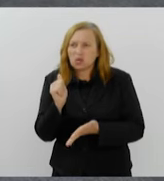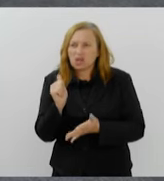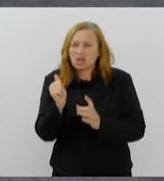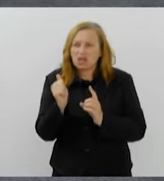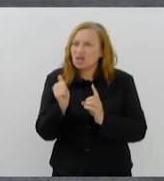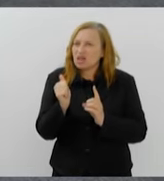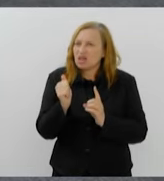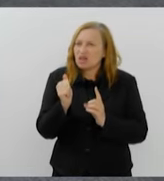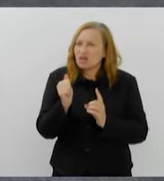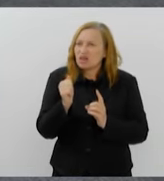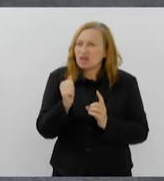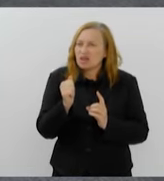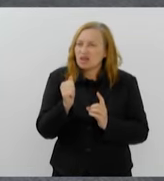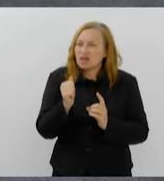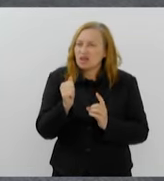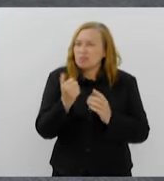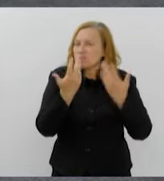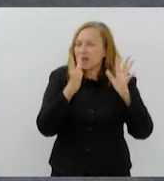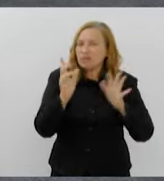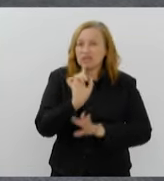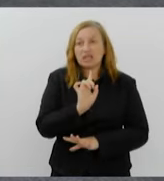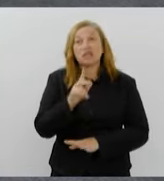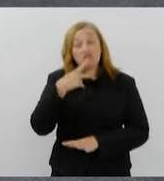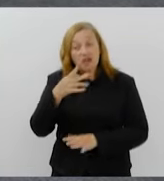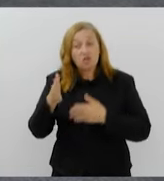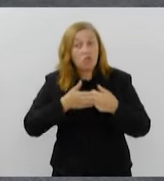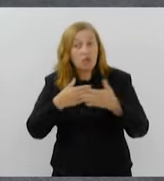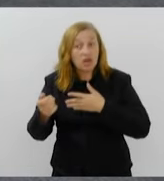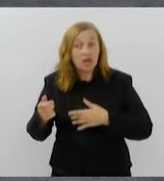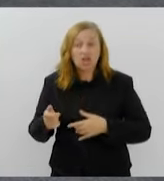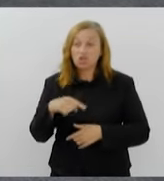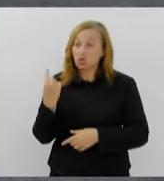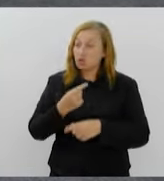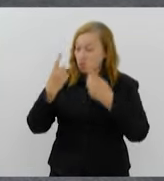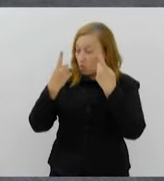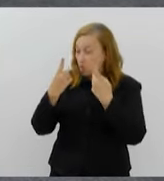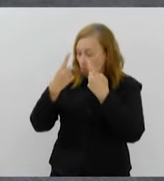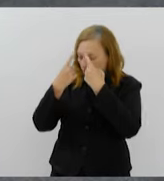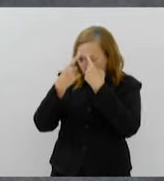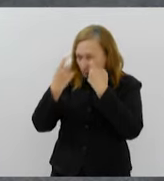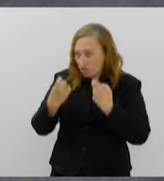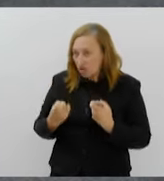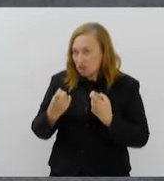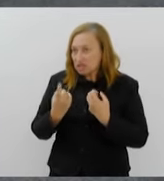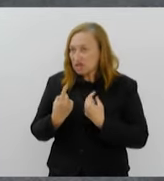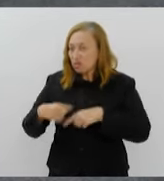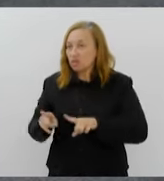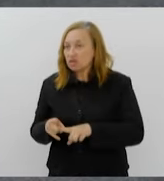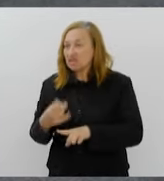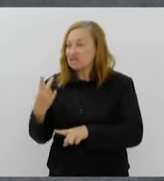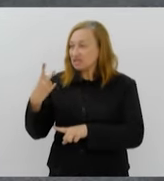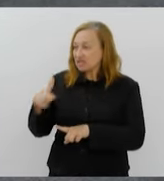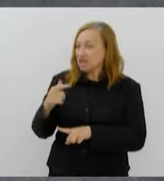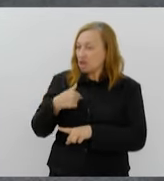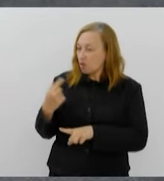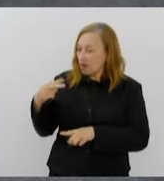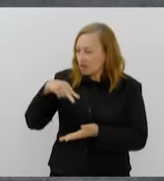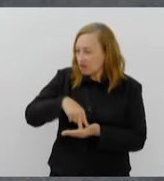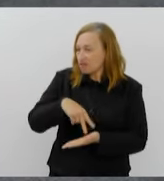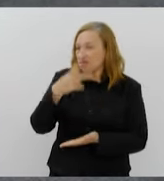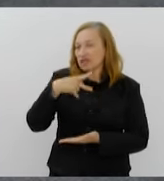cabeça e diria para qualquer um porque nós somos contra violência e é contra a violência dessa gente que eu tô aqui me